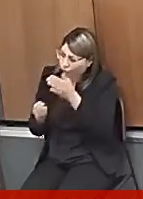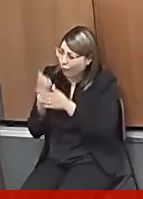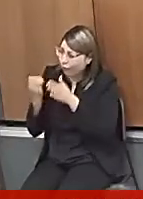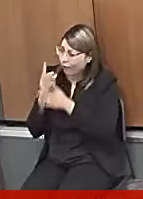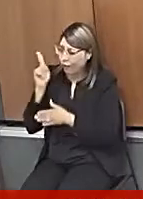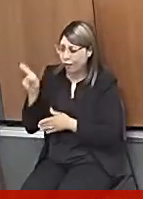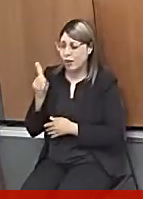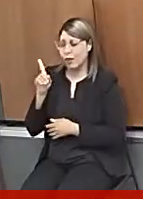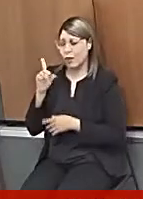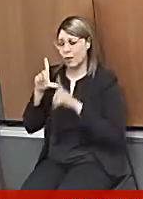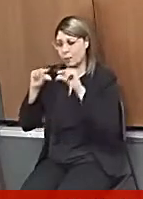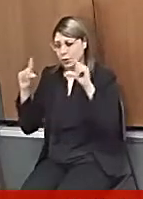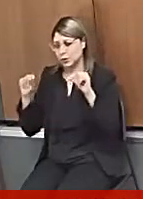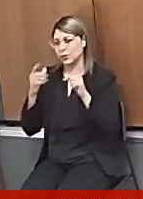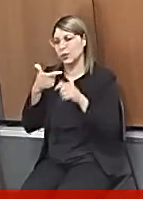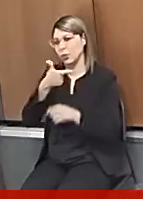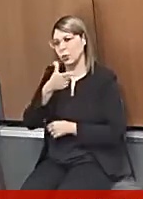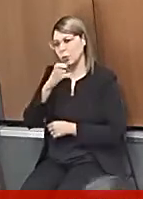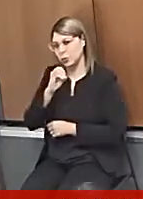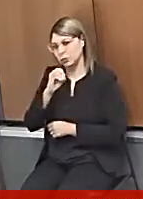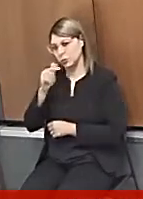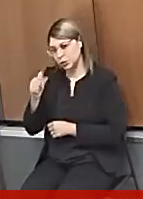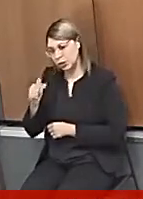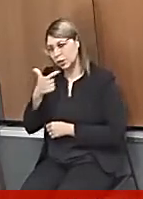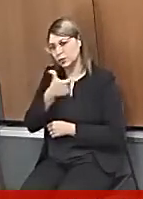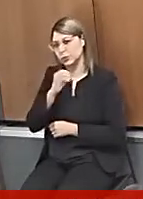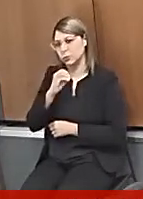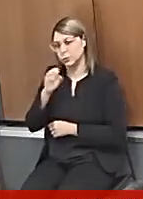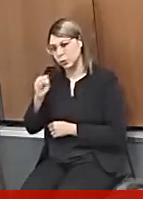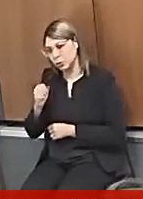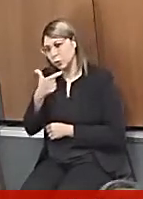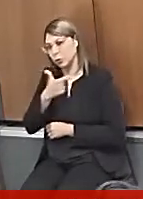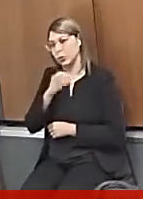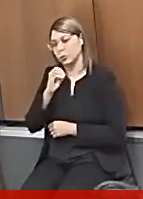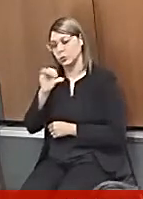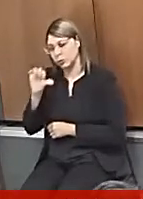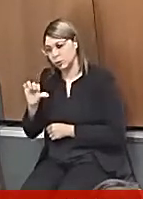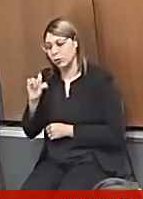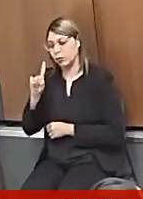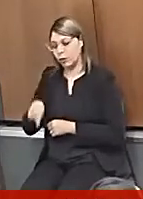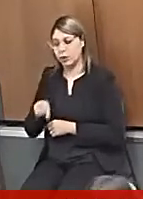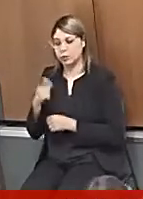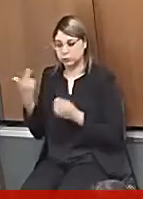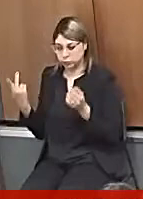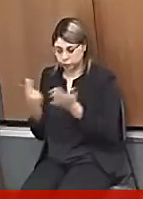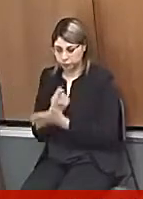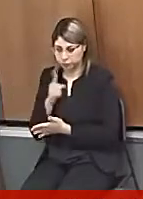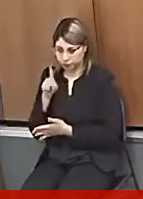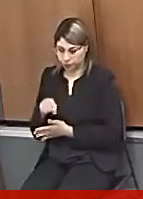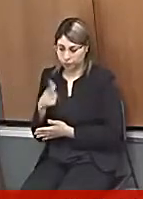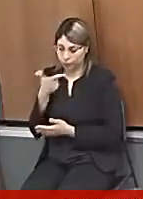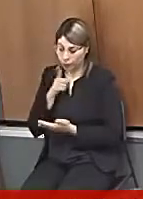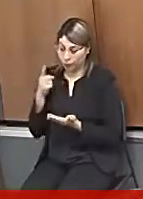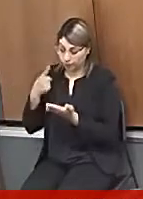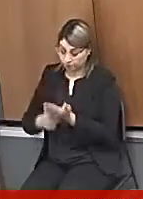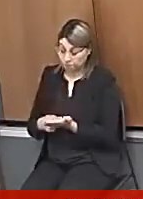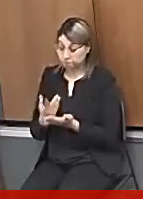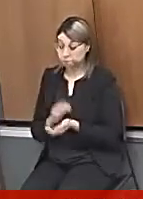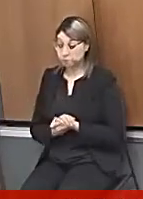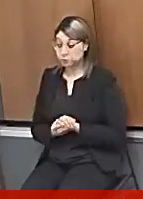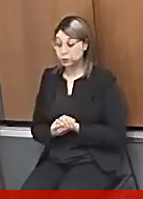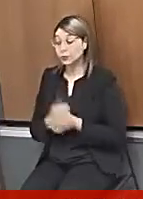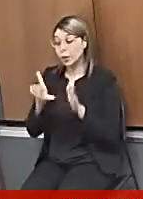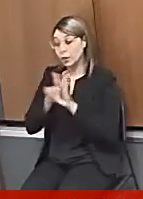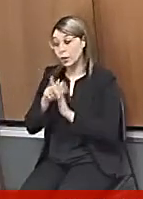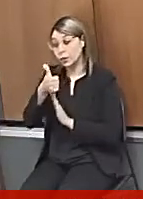naqueles anos de 2007 2008 e 2009 na negociação que culminou nessa na homologação do acordo ea